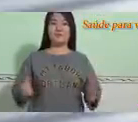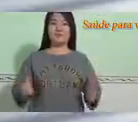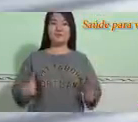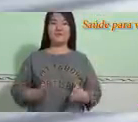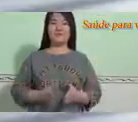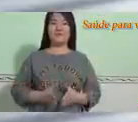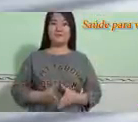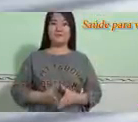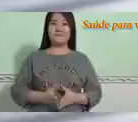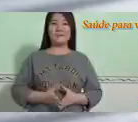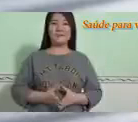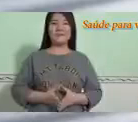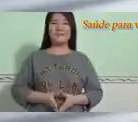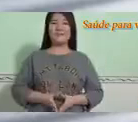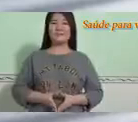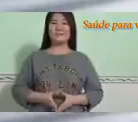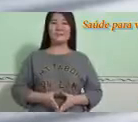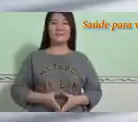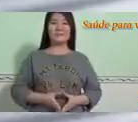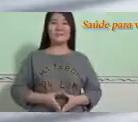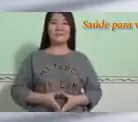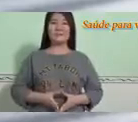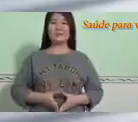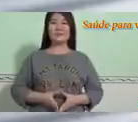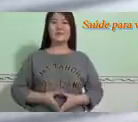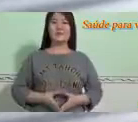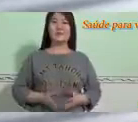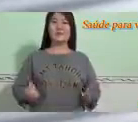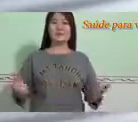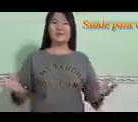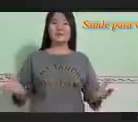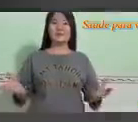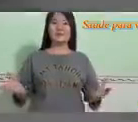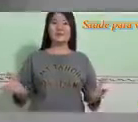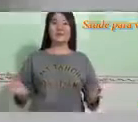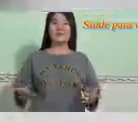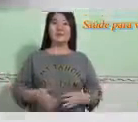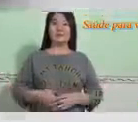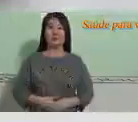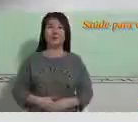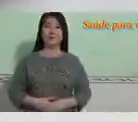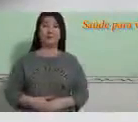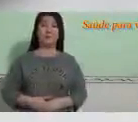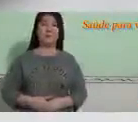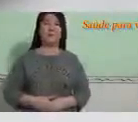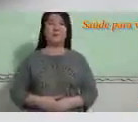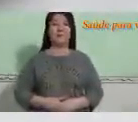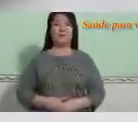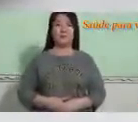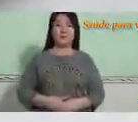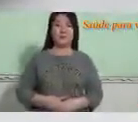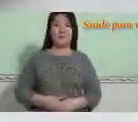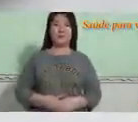Essa retirada da sensibilidade em relação à penicilina deve ser feita no hospital, vírgula, sendo o uso de comprimidos, vírgula,